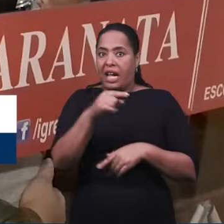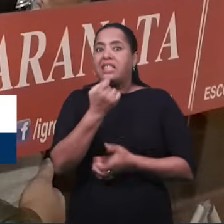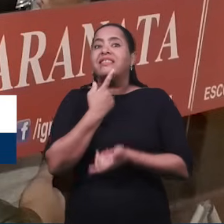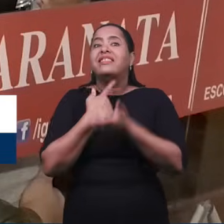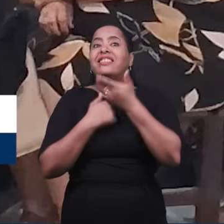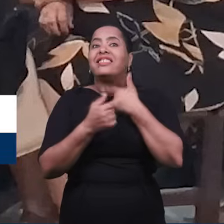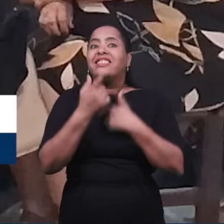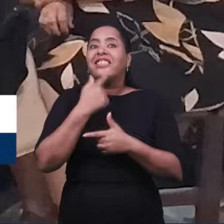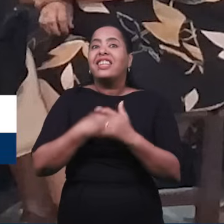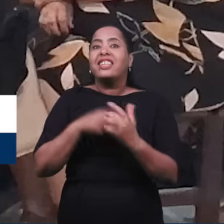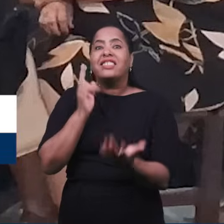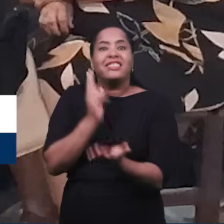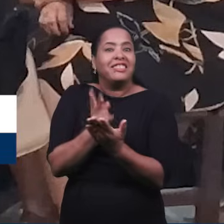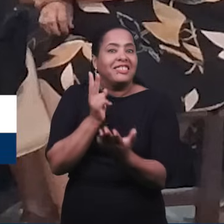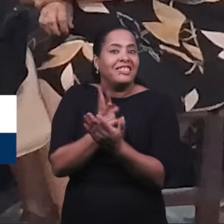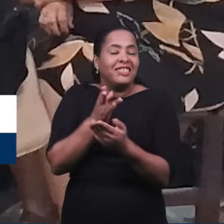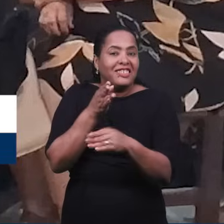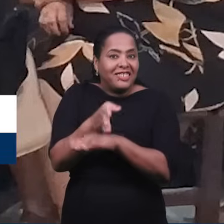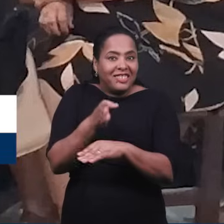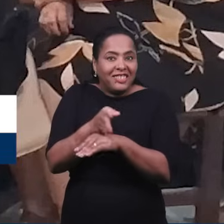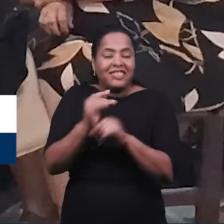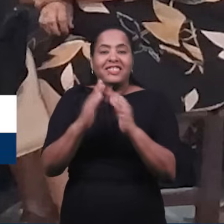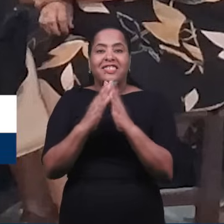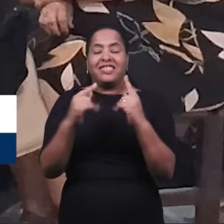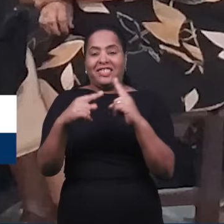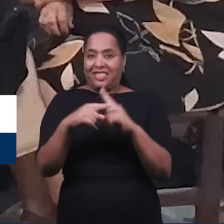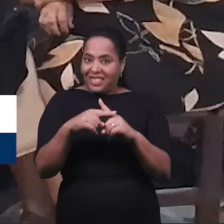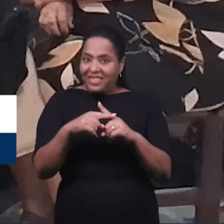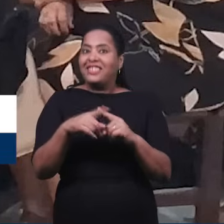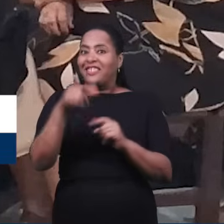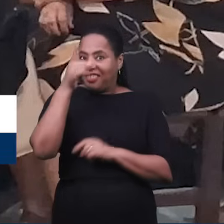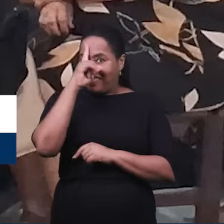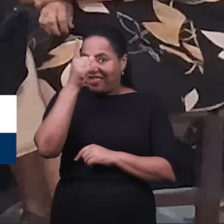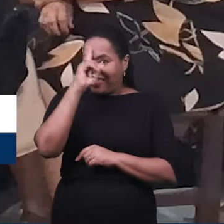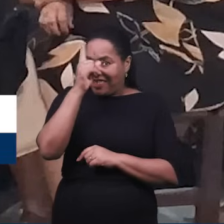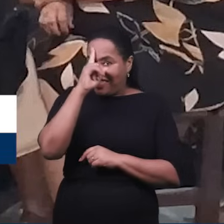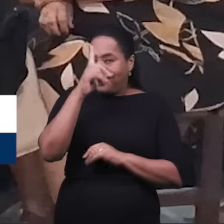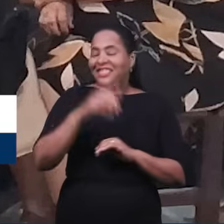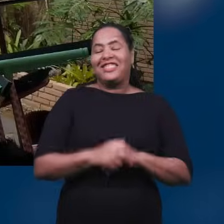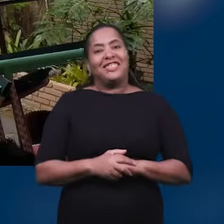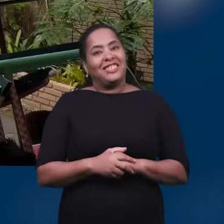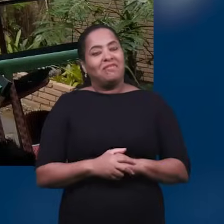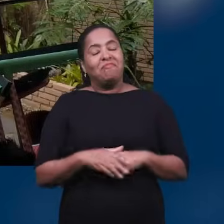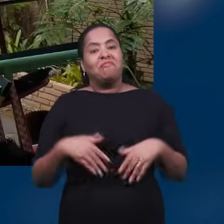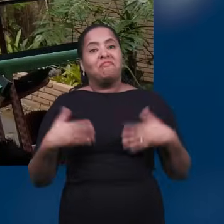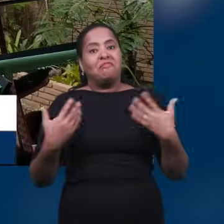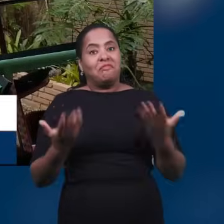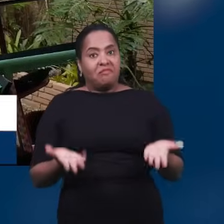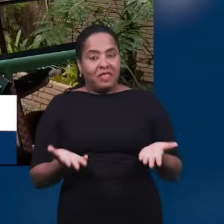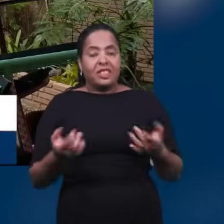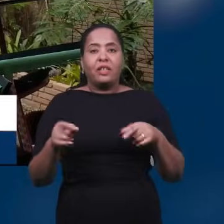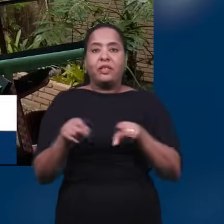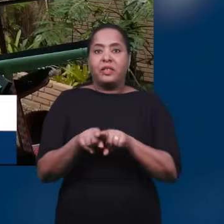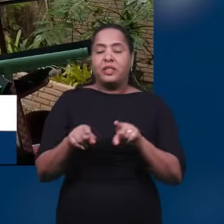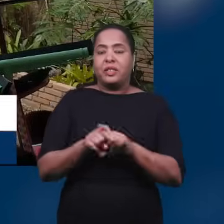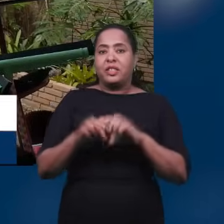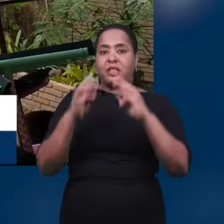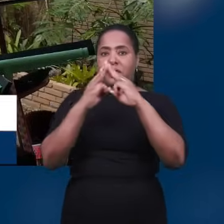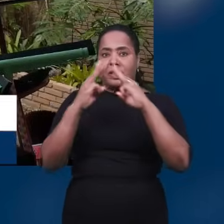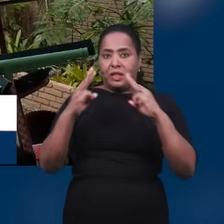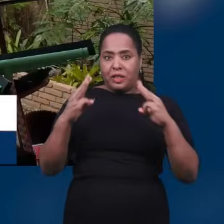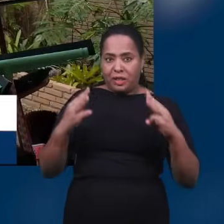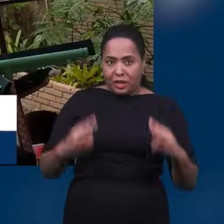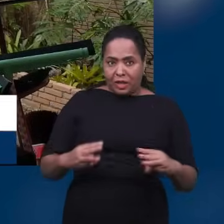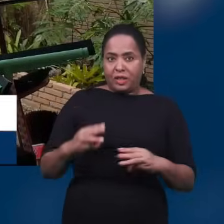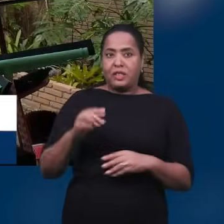profundo desejo de estar na igreja todos os dias. Louvado seja o nome do Senhor! Por fim, irmãos, ocorreu ali no Mar na